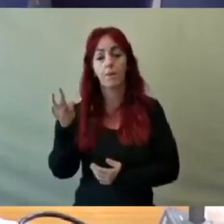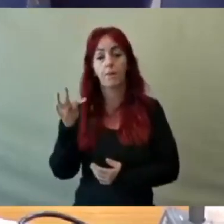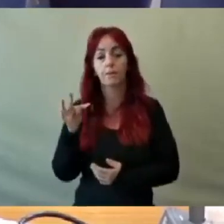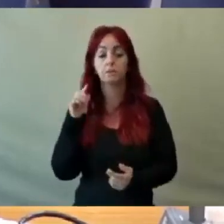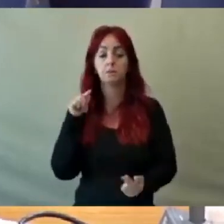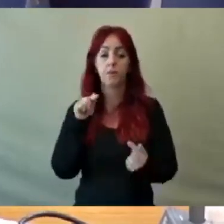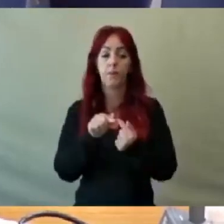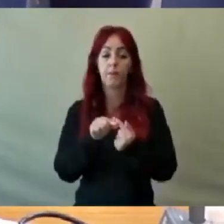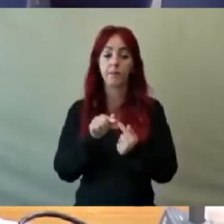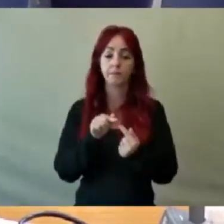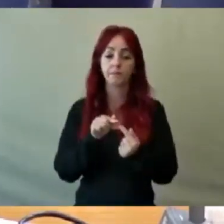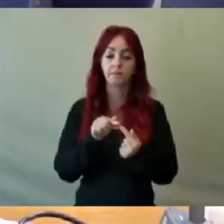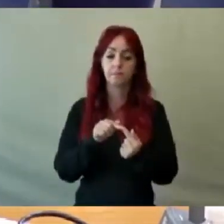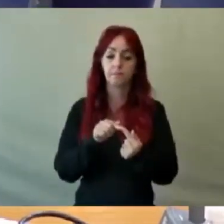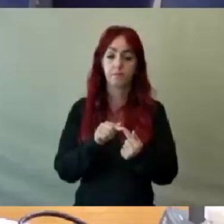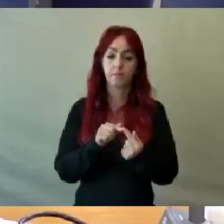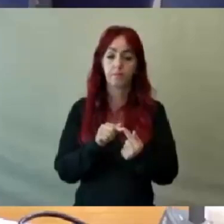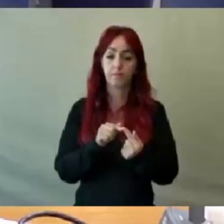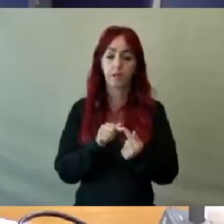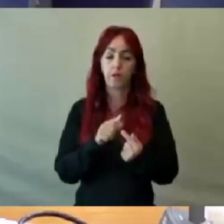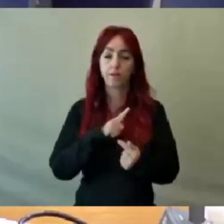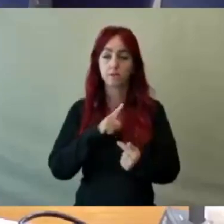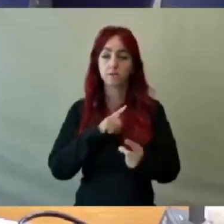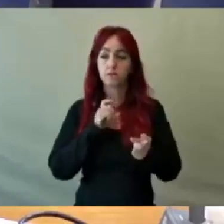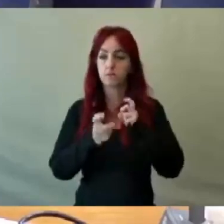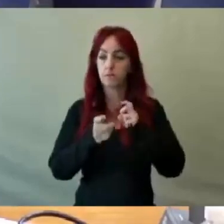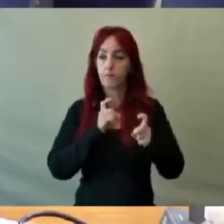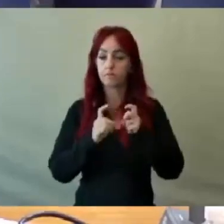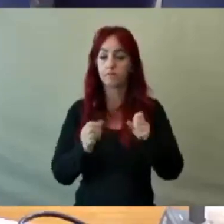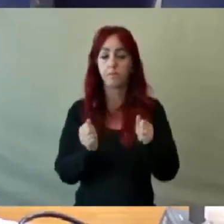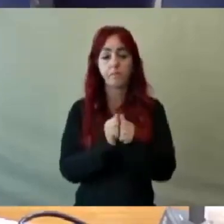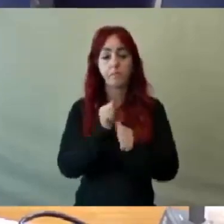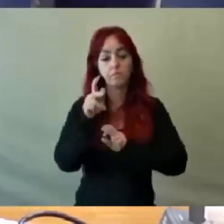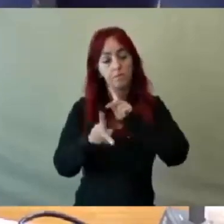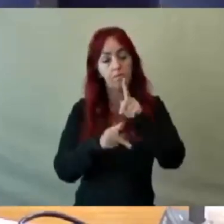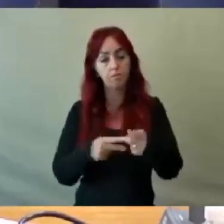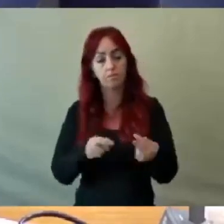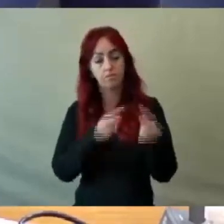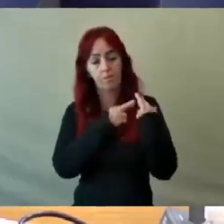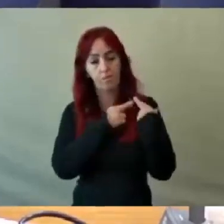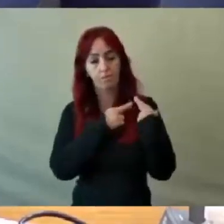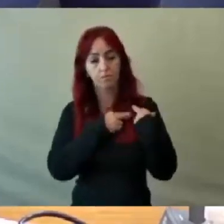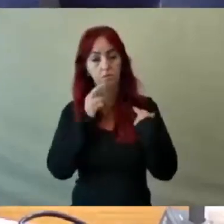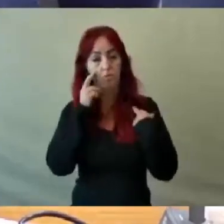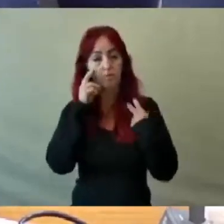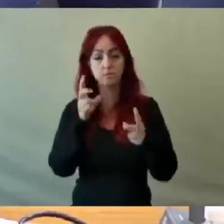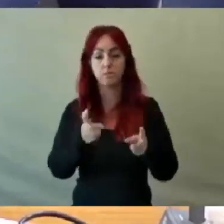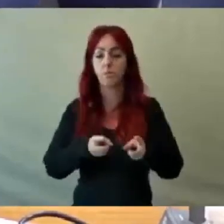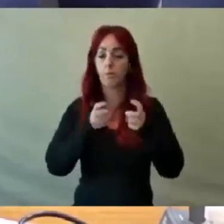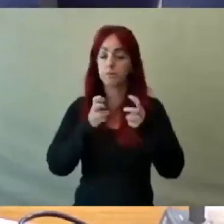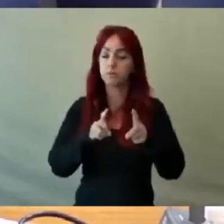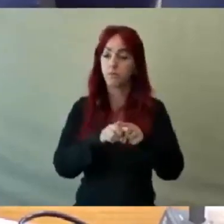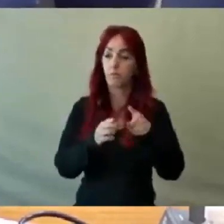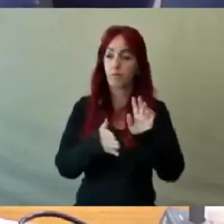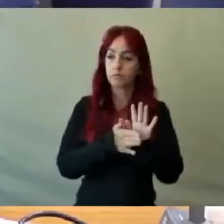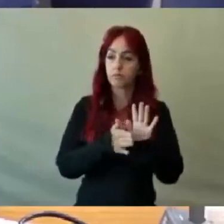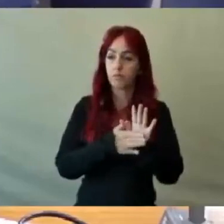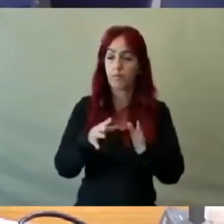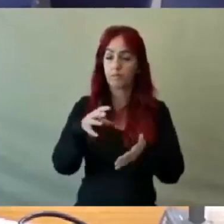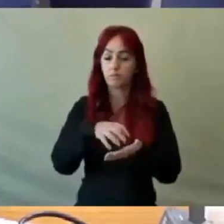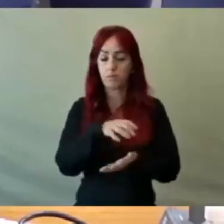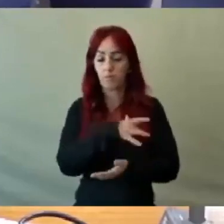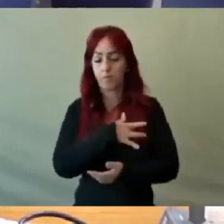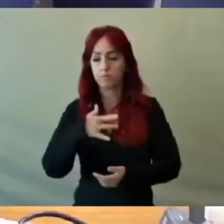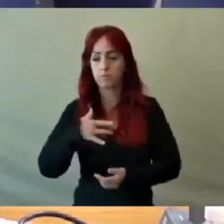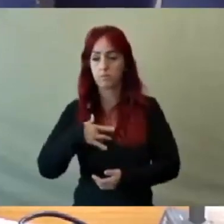uma reunião com os responsáveis e ouvir as demandas dos usuários do Centro de Saúde Vila Imperial. A data, 29 de maio de